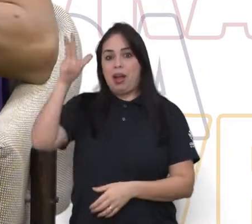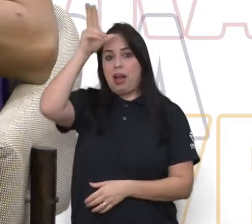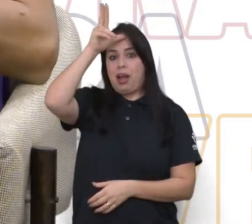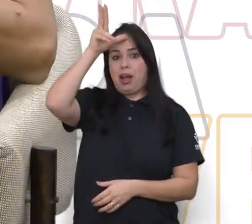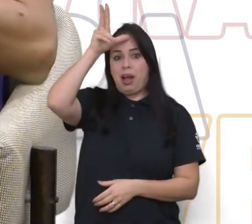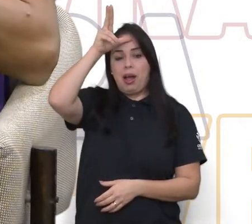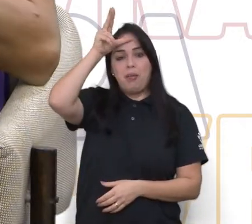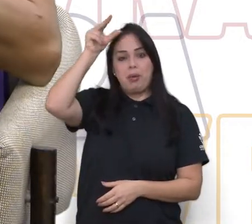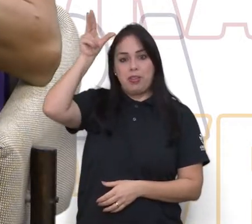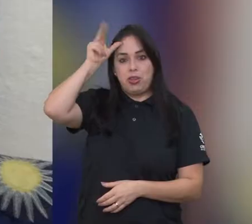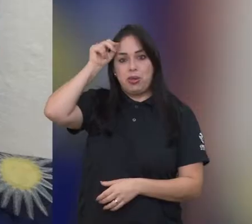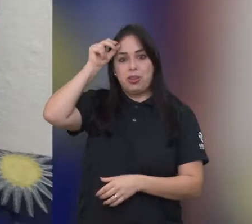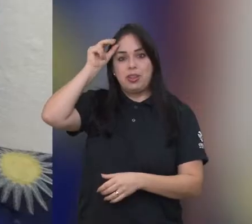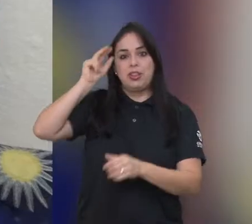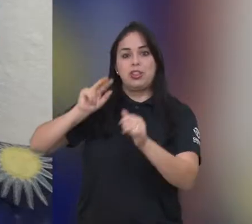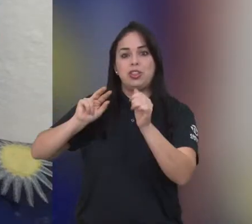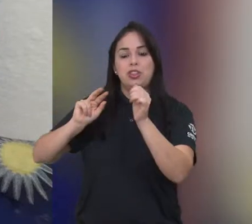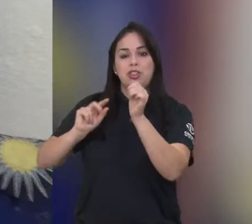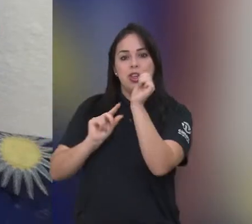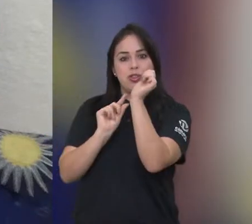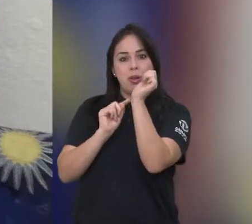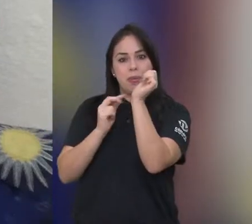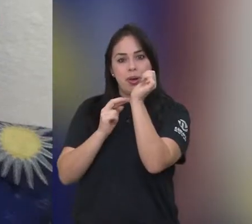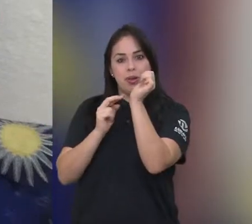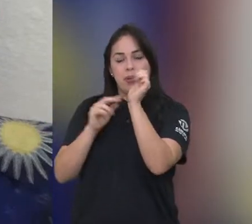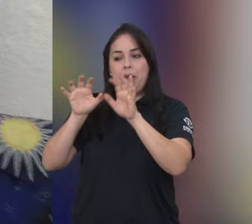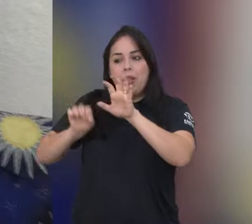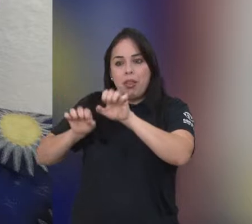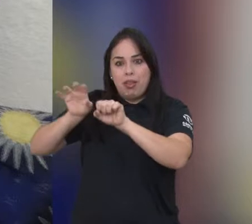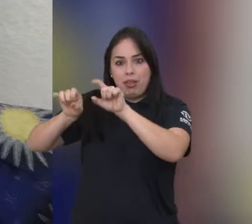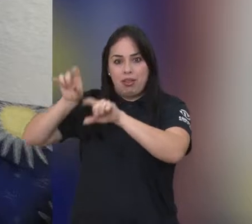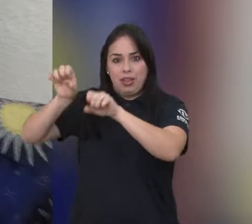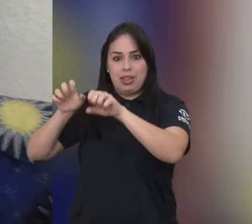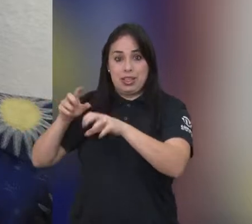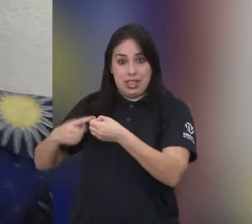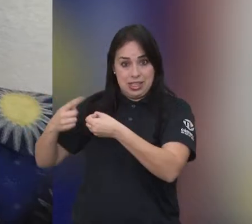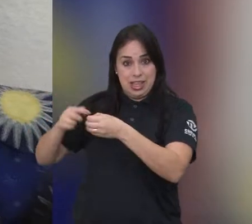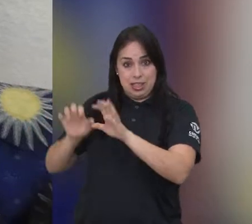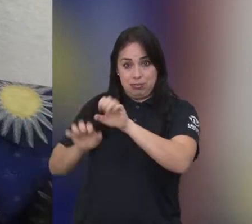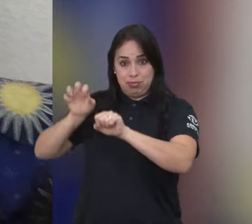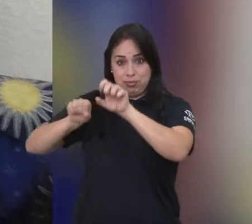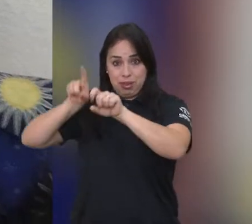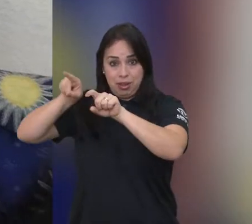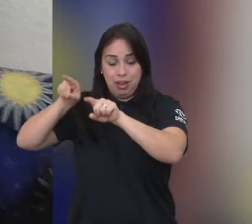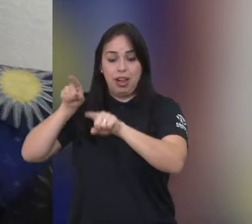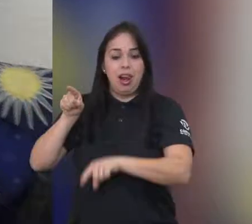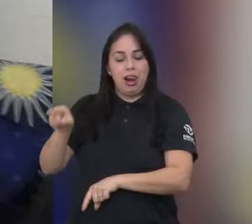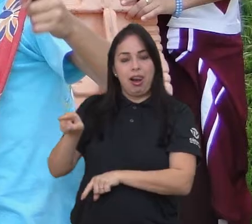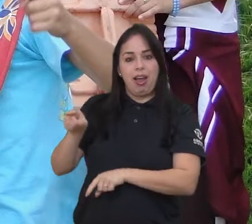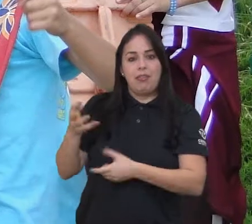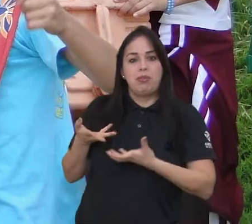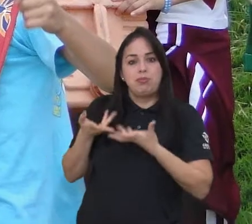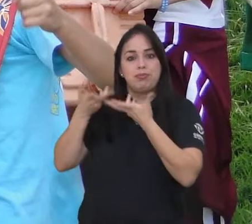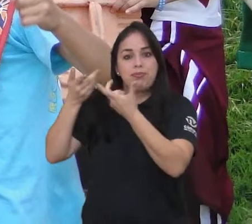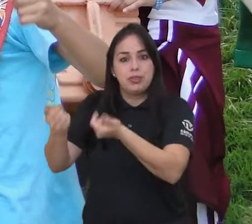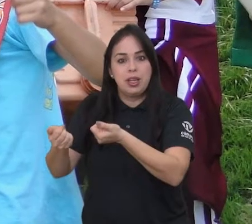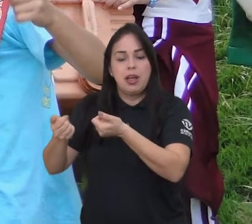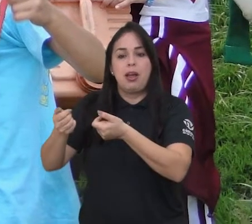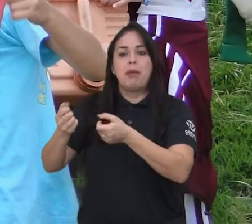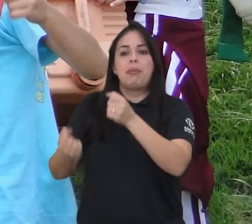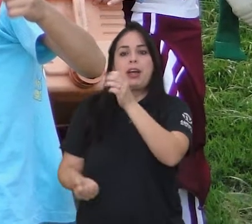Prefeitura de São Bento do Sapucaí para montar lá um bloco de carnaval todinho feito com materiais recicláveis,